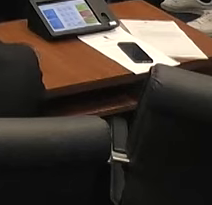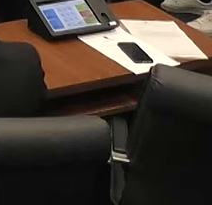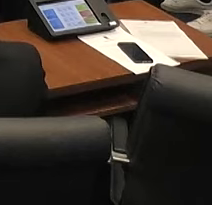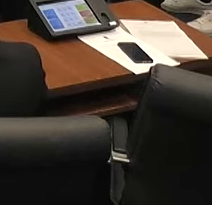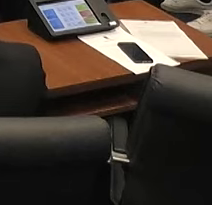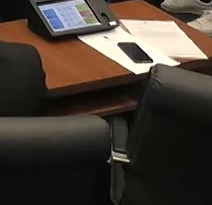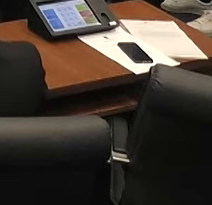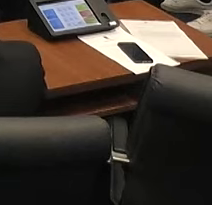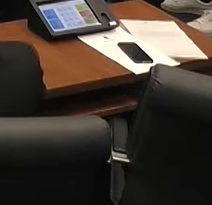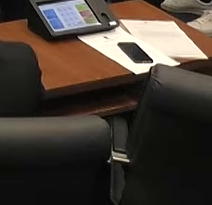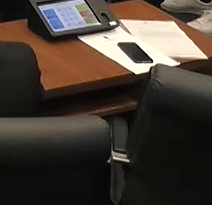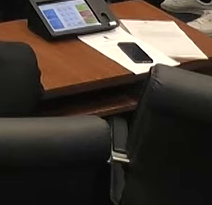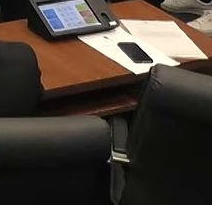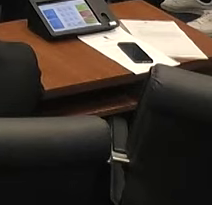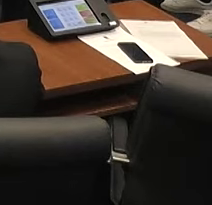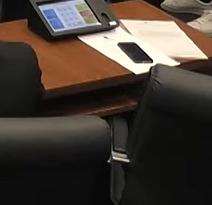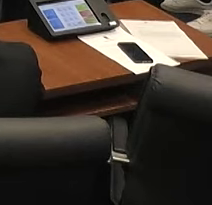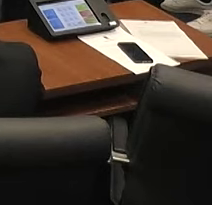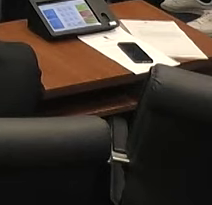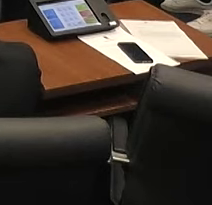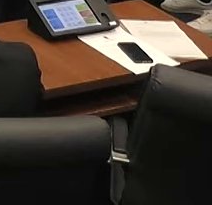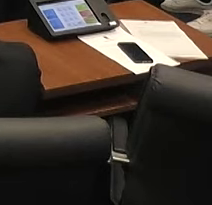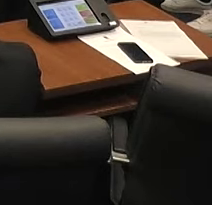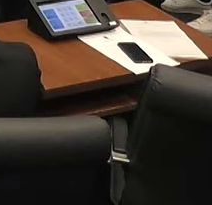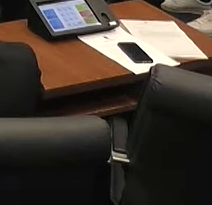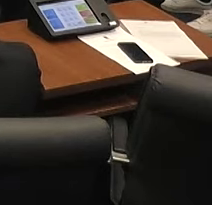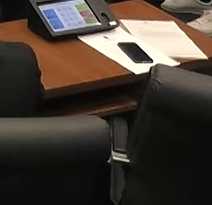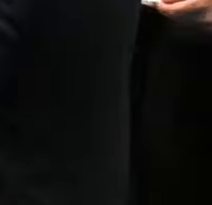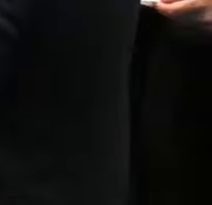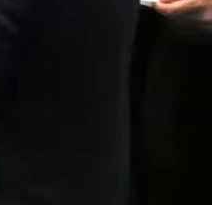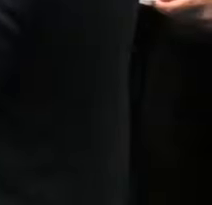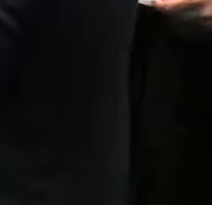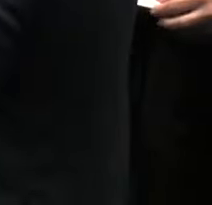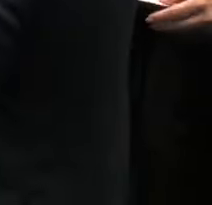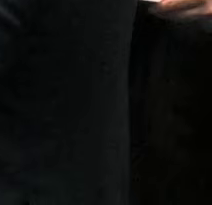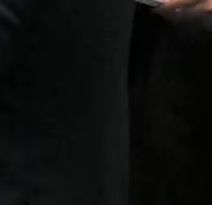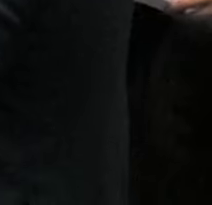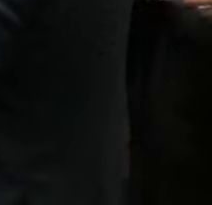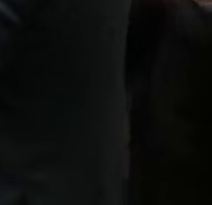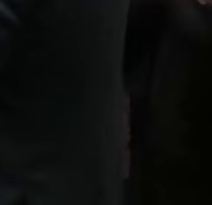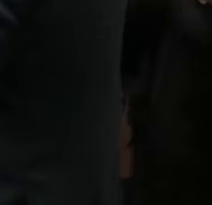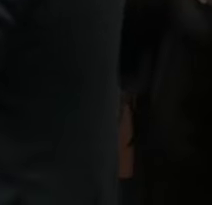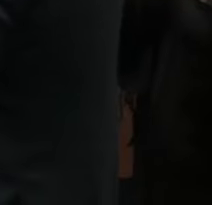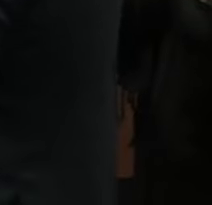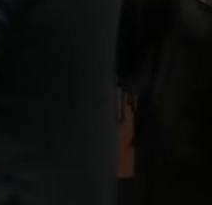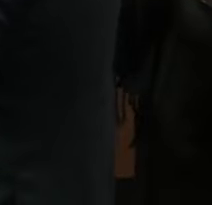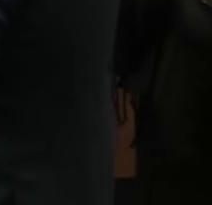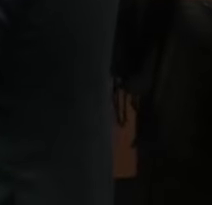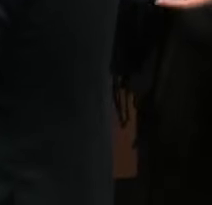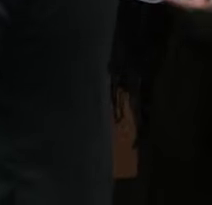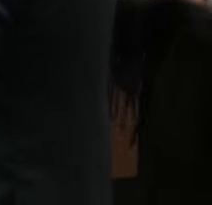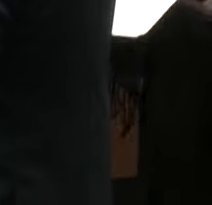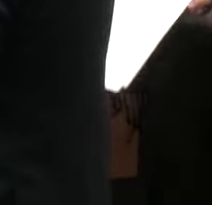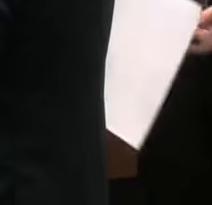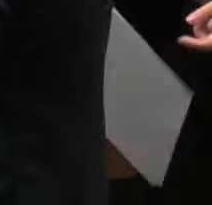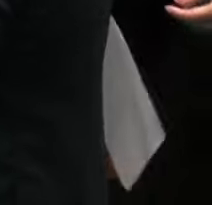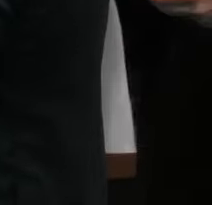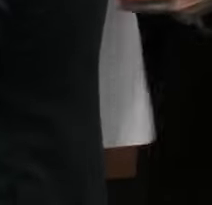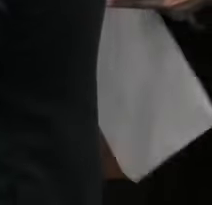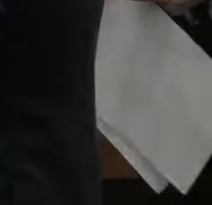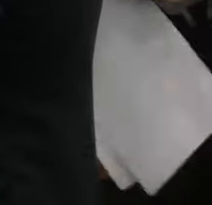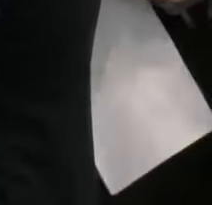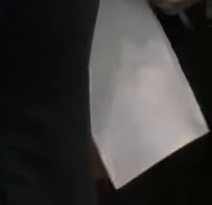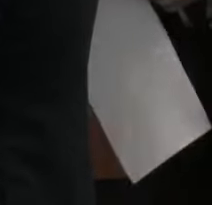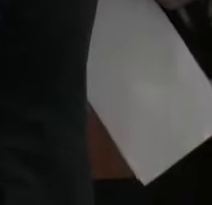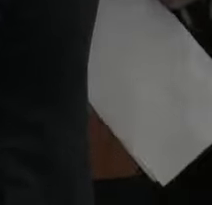projeto de lei. Deputada Marta Rocha, deputado Luiz Paulo, dentro do que a gente tem conversado, inclusive, com o autor do PL, esse